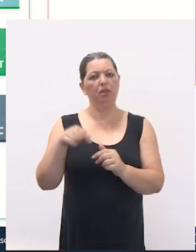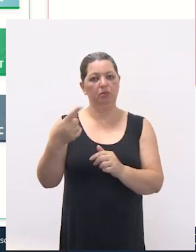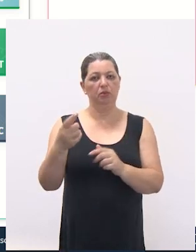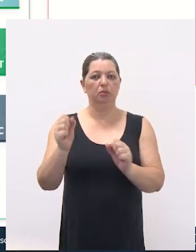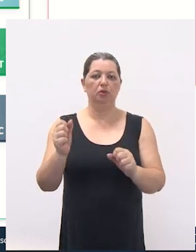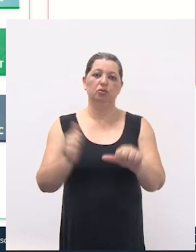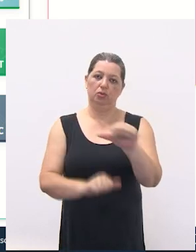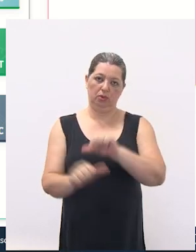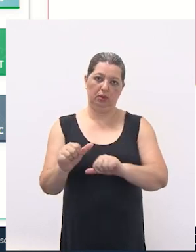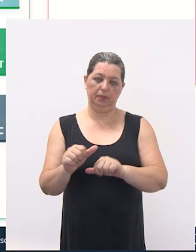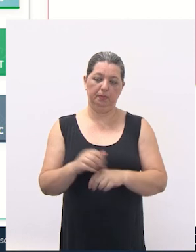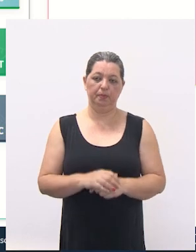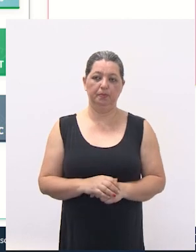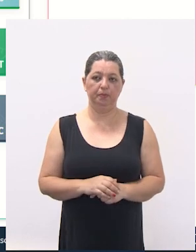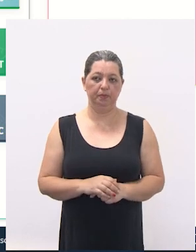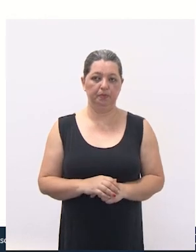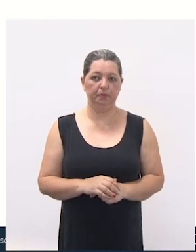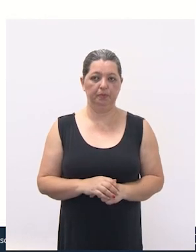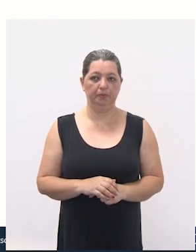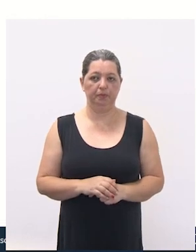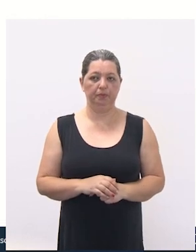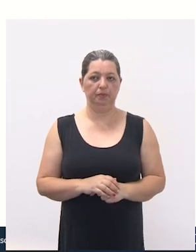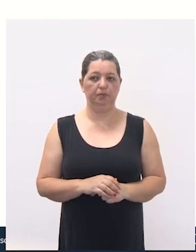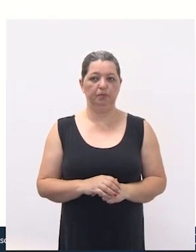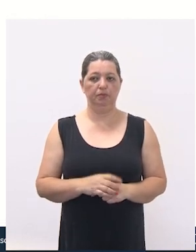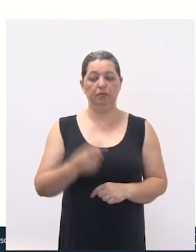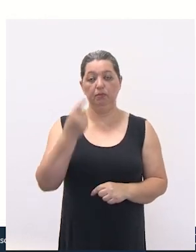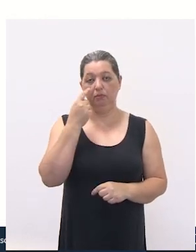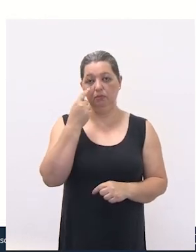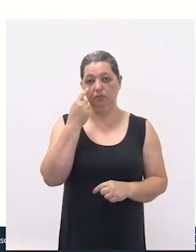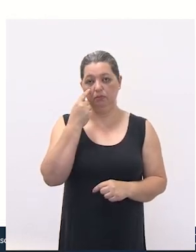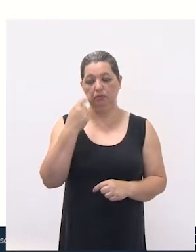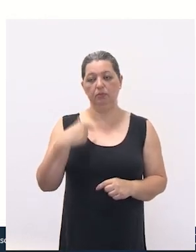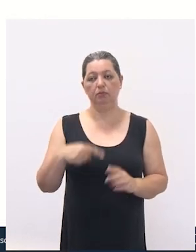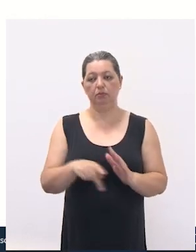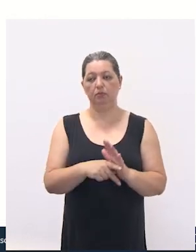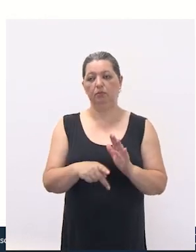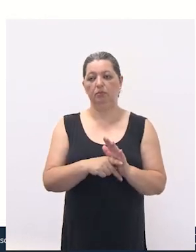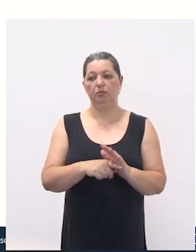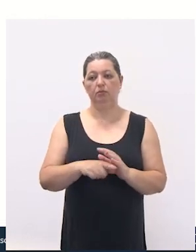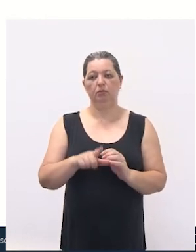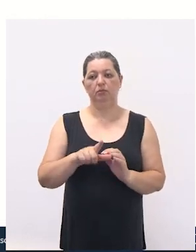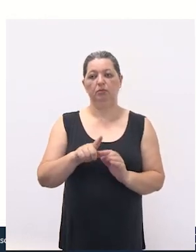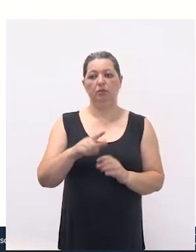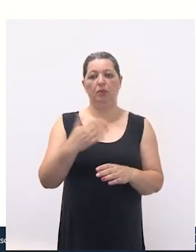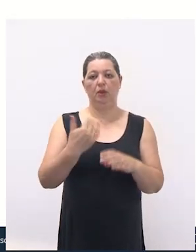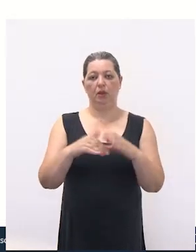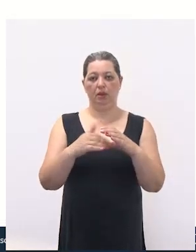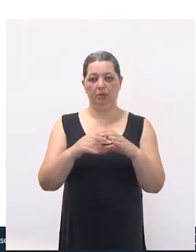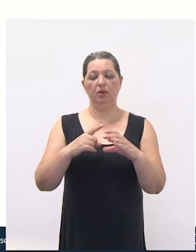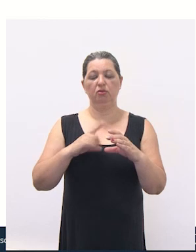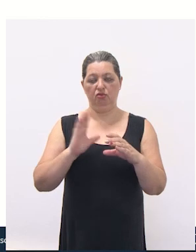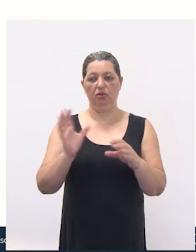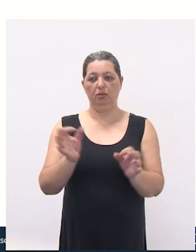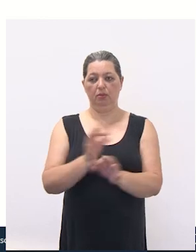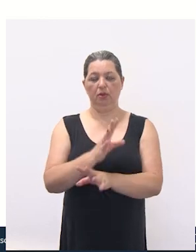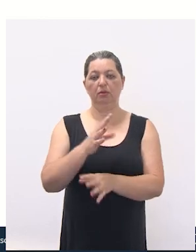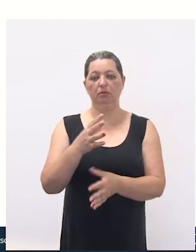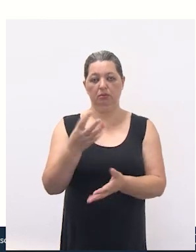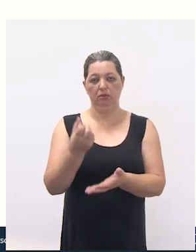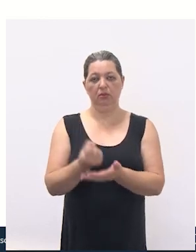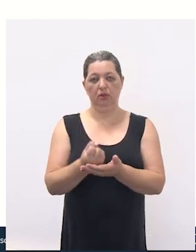tá? Isso. Então vamos lá, eu vou fazer o login aqui, como eu já tinha feito quando a gente chegou, já está salvo,